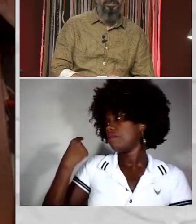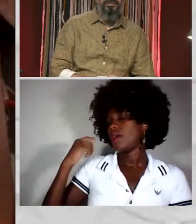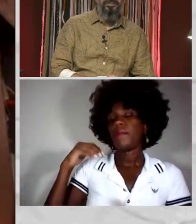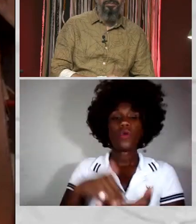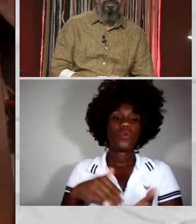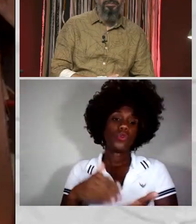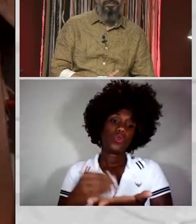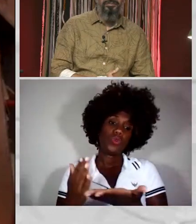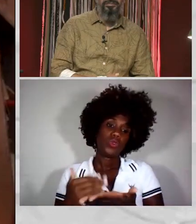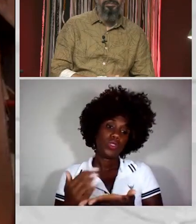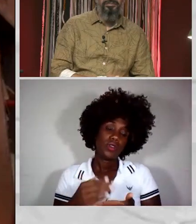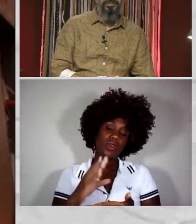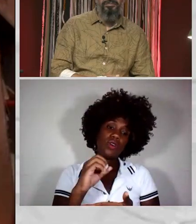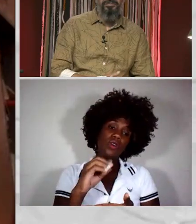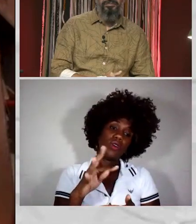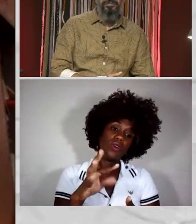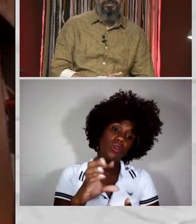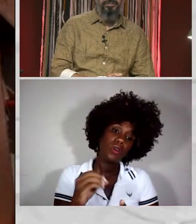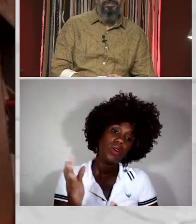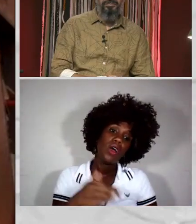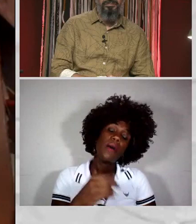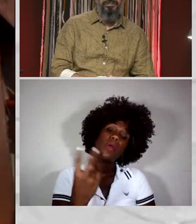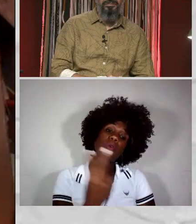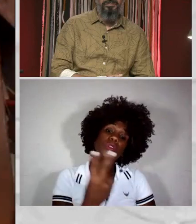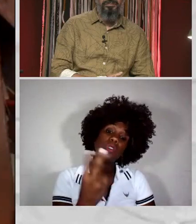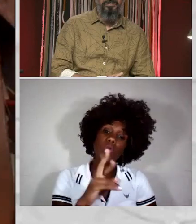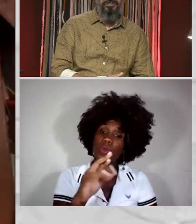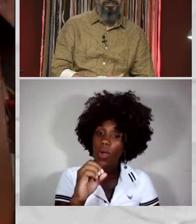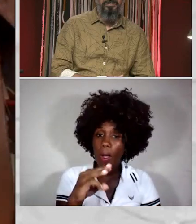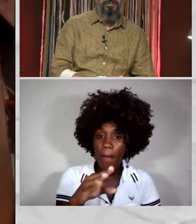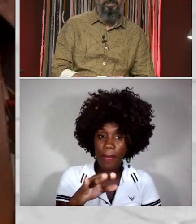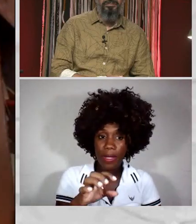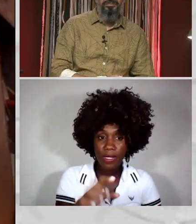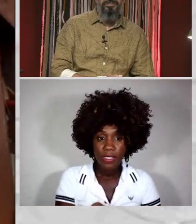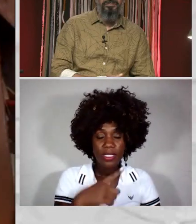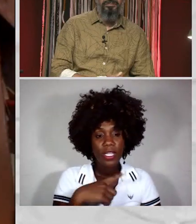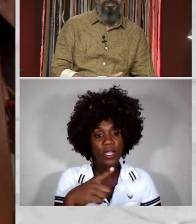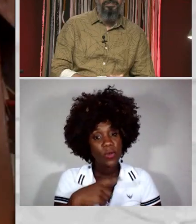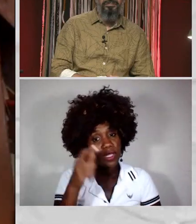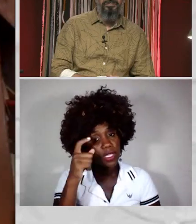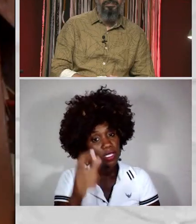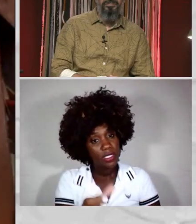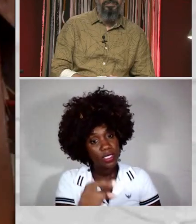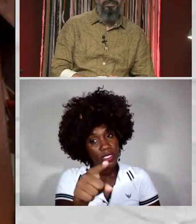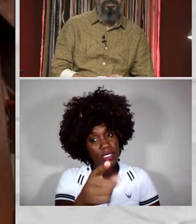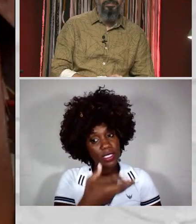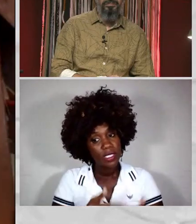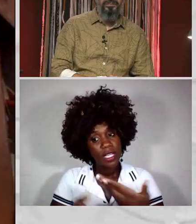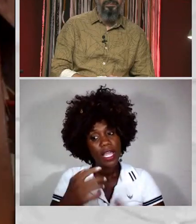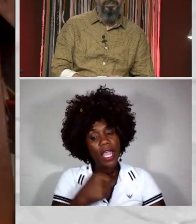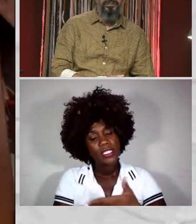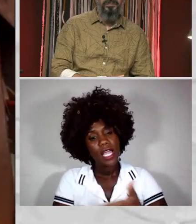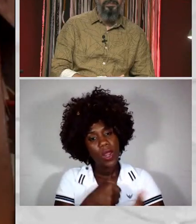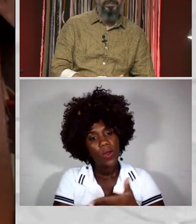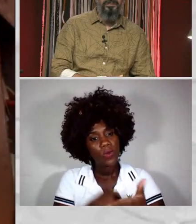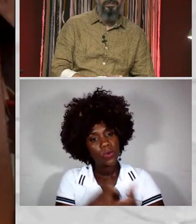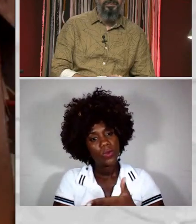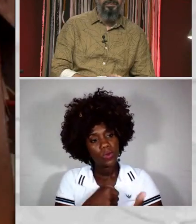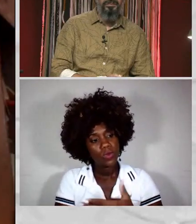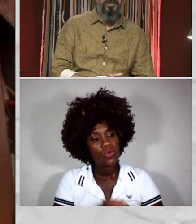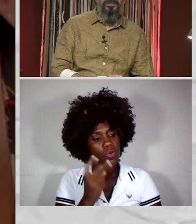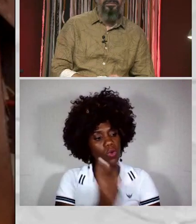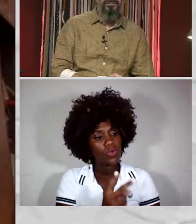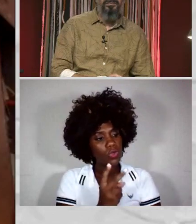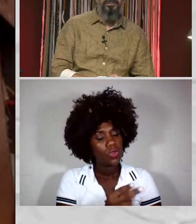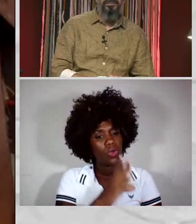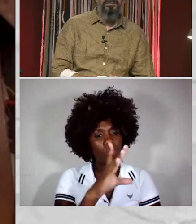livro, que foi um livro de contos. É um romance, meu segundo romance, eu vou lançar, mas estou muito interessado aí nessas frentes de batalha, continuar